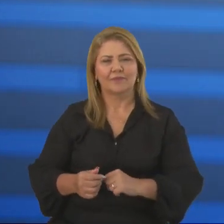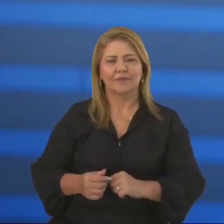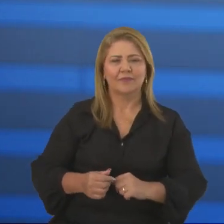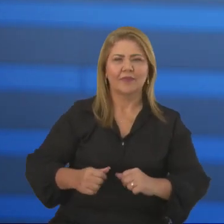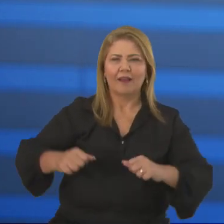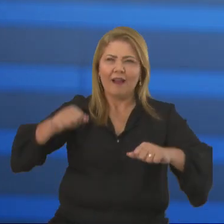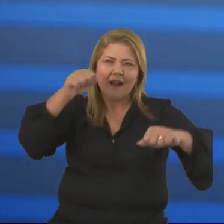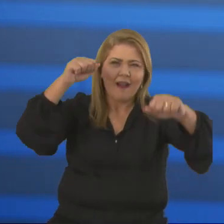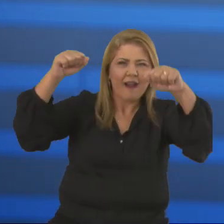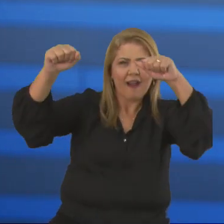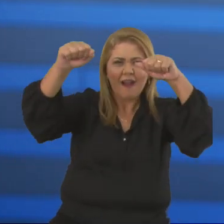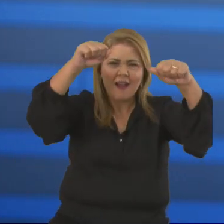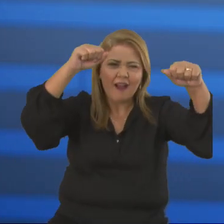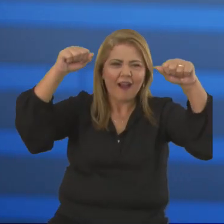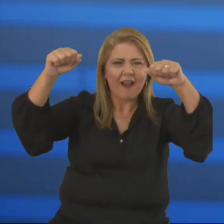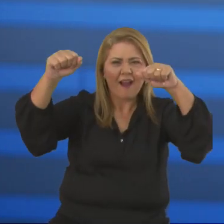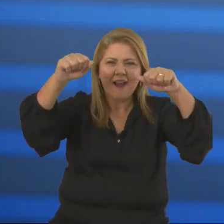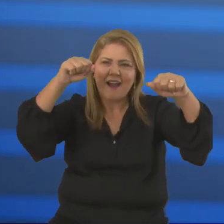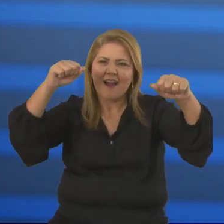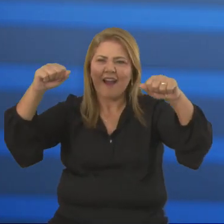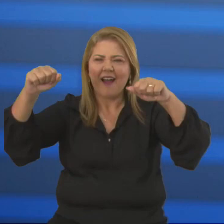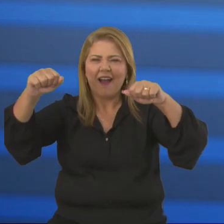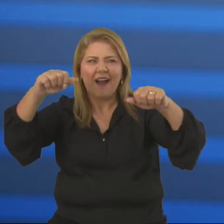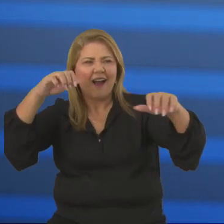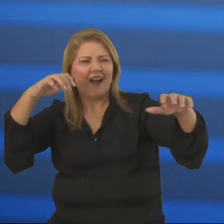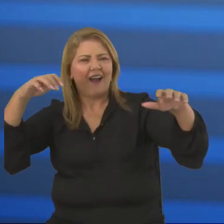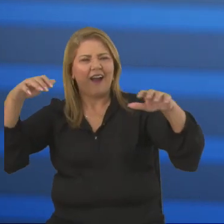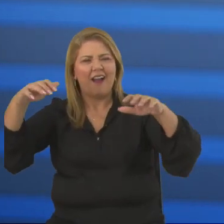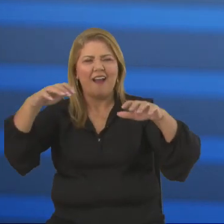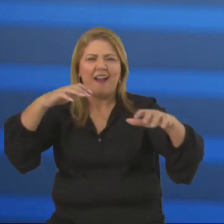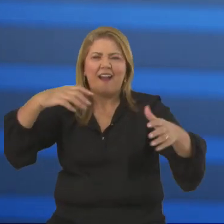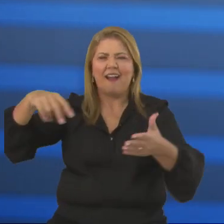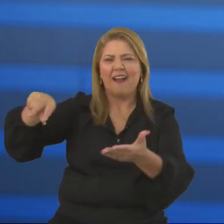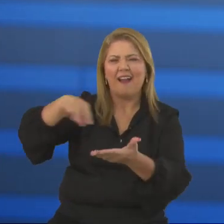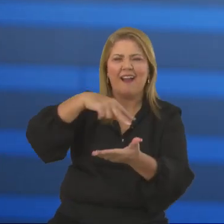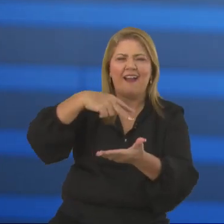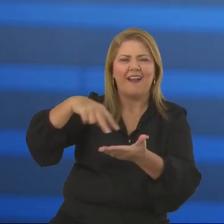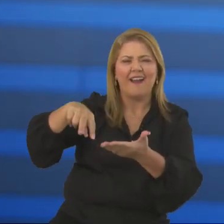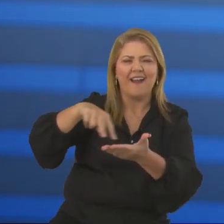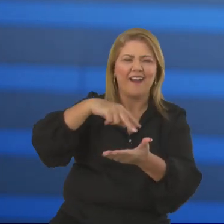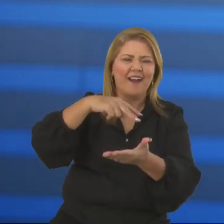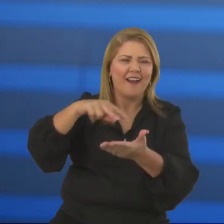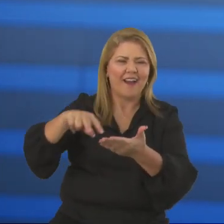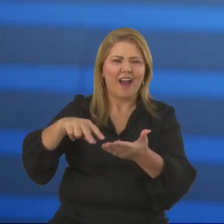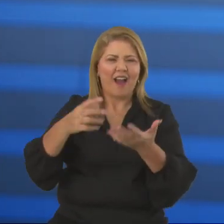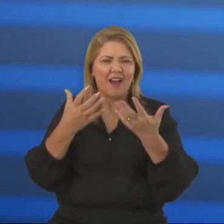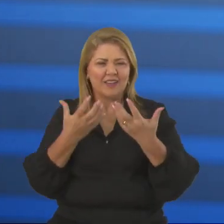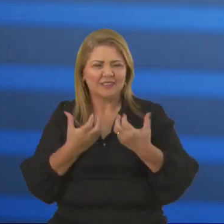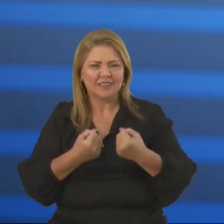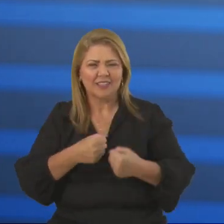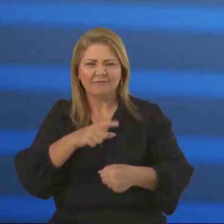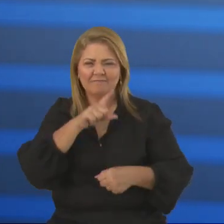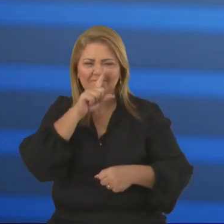Palavra firme, alvo de caça, conformada